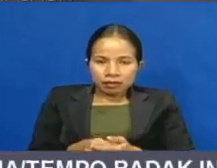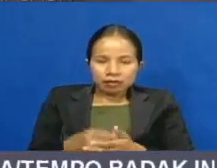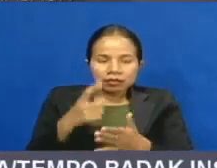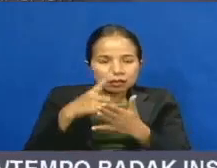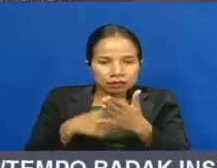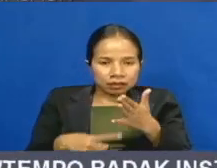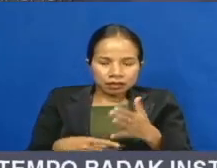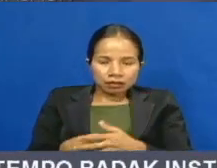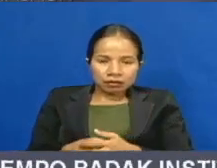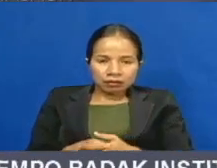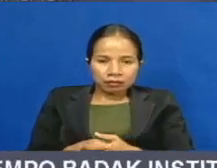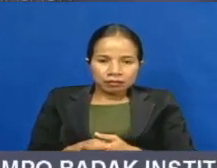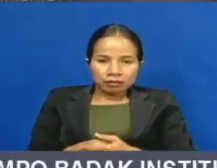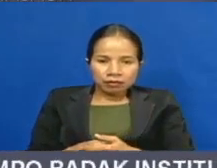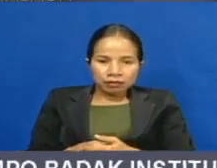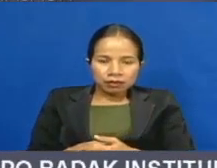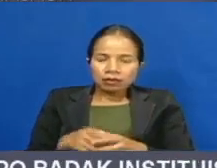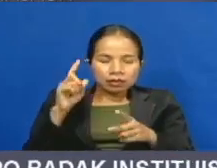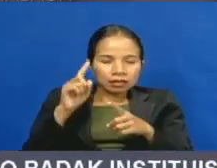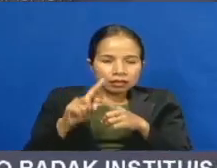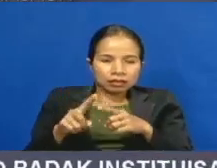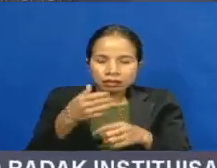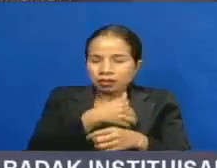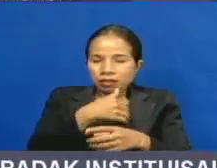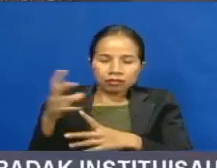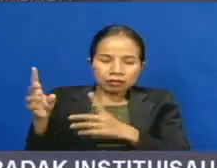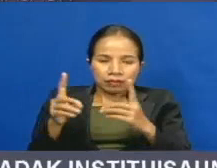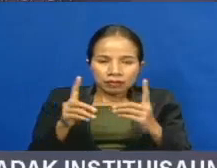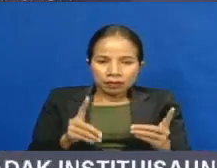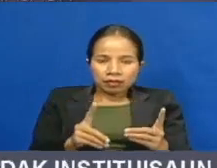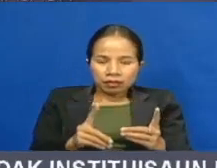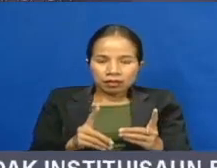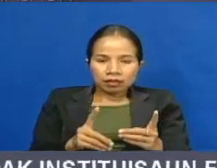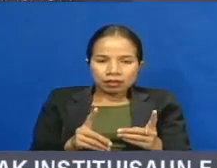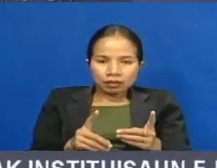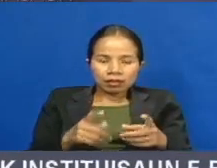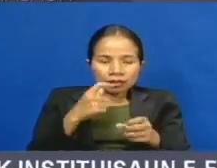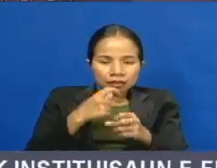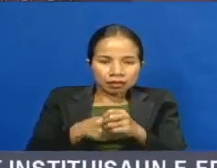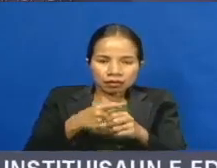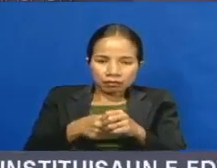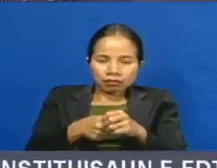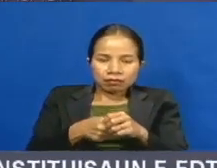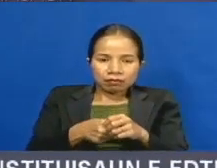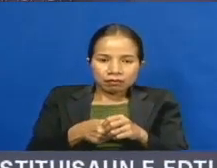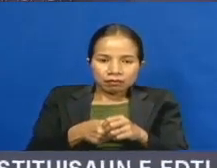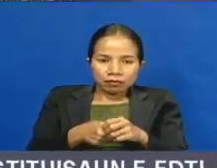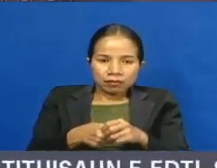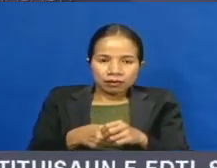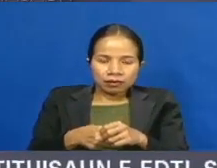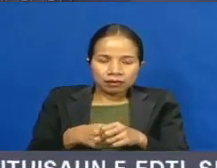saída maka, ite la consegue implementa, iha tempo, ite